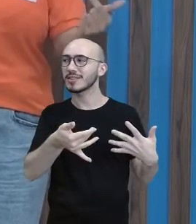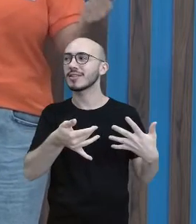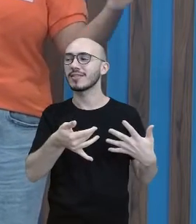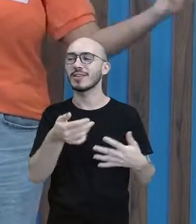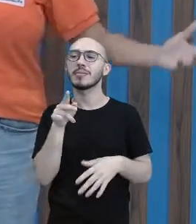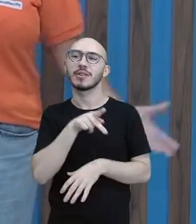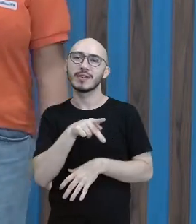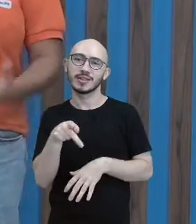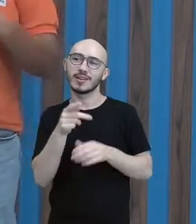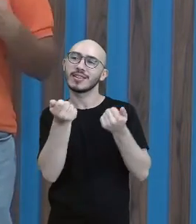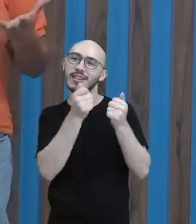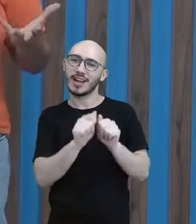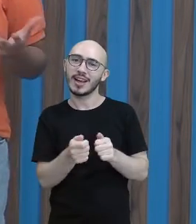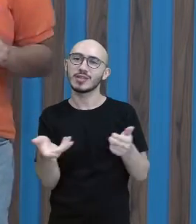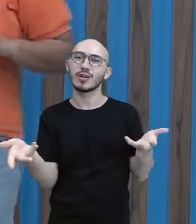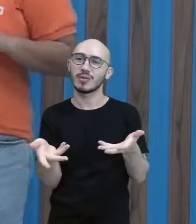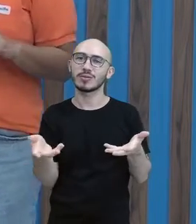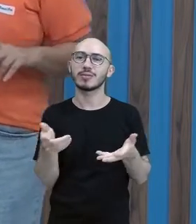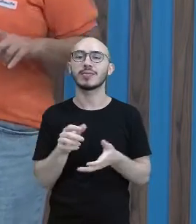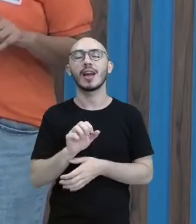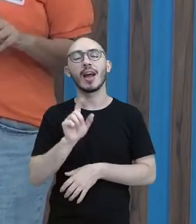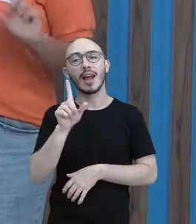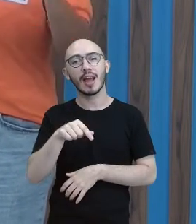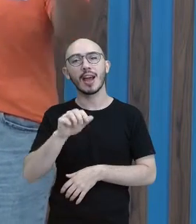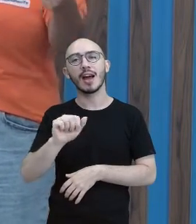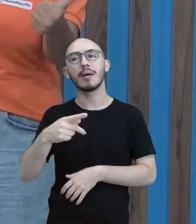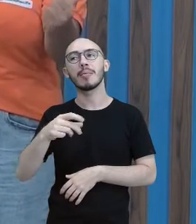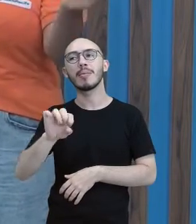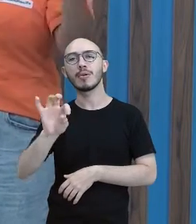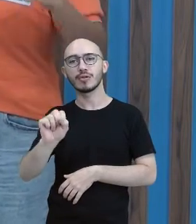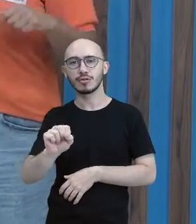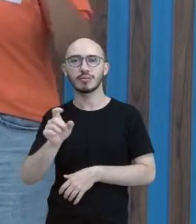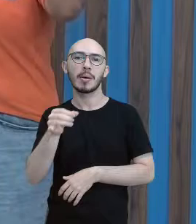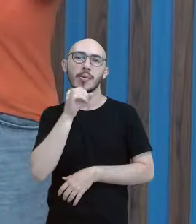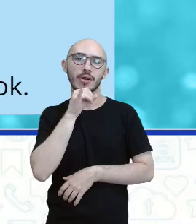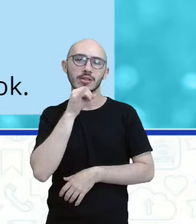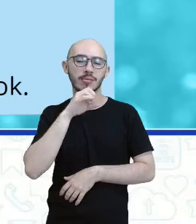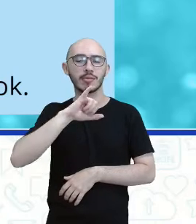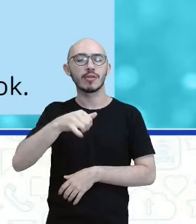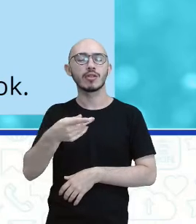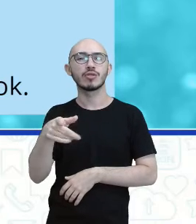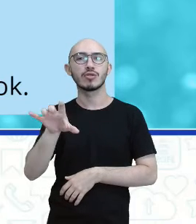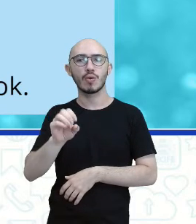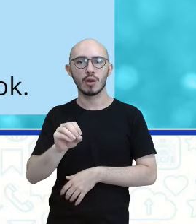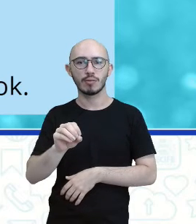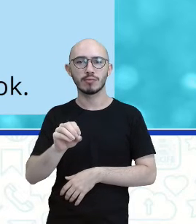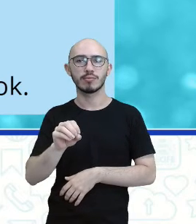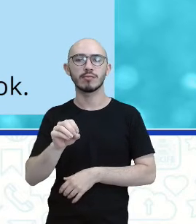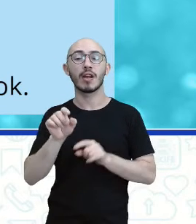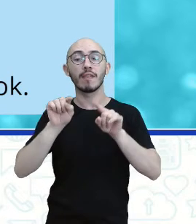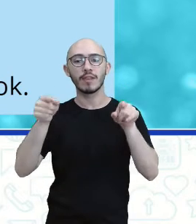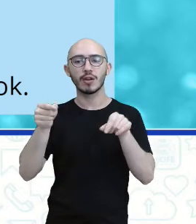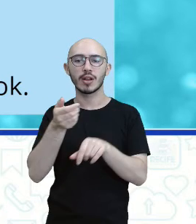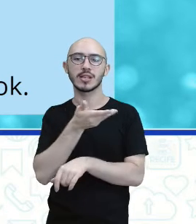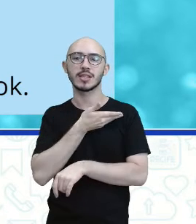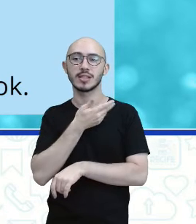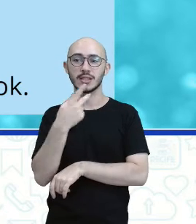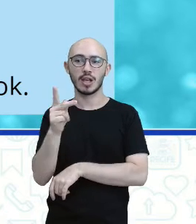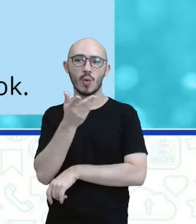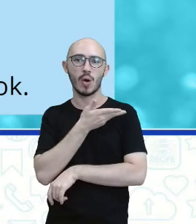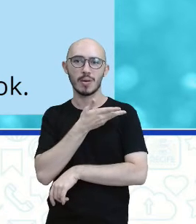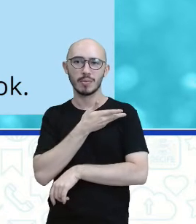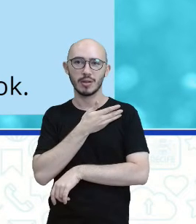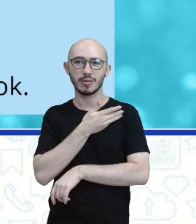artes ali, é um aposto. Então, ó, João, o seu amigo, me adicionou no Facebook.